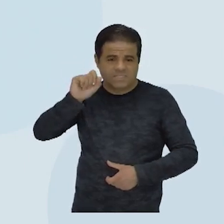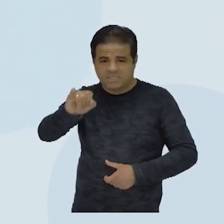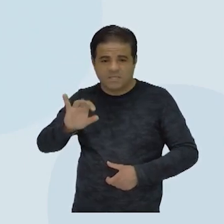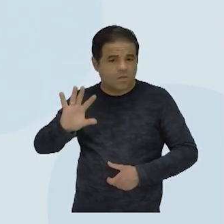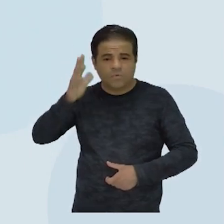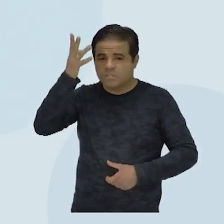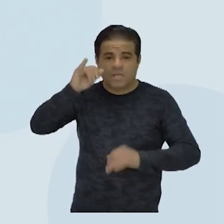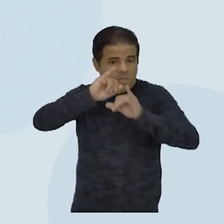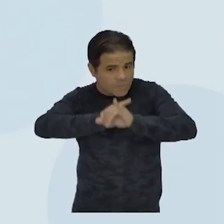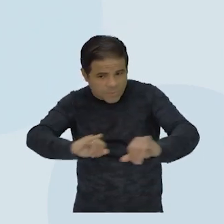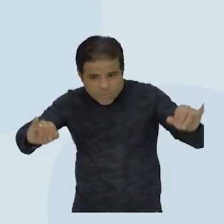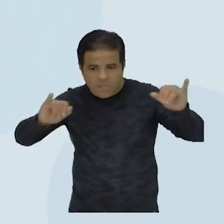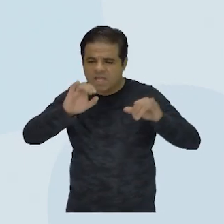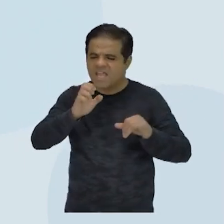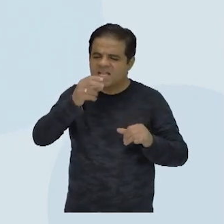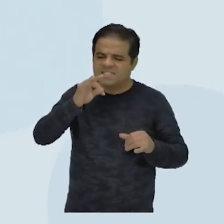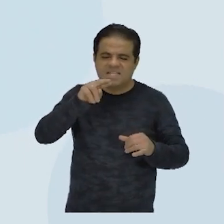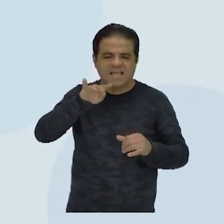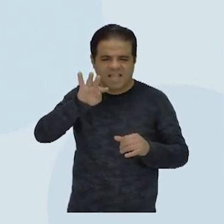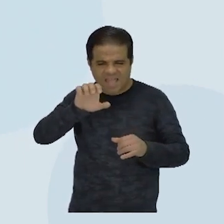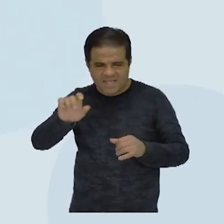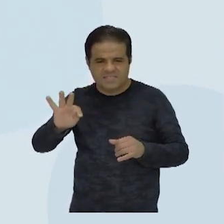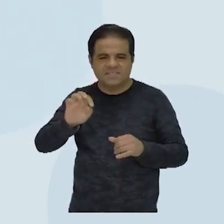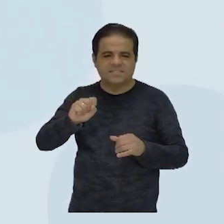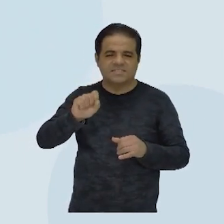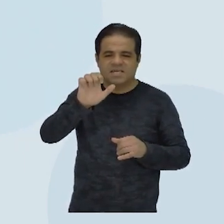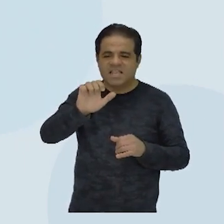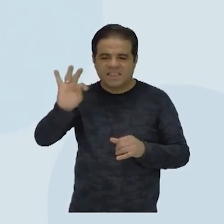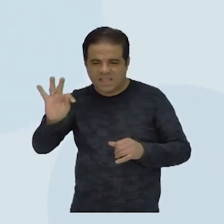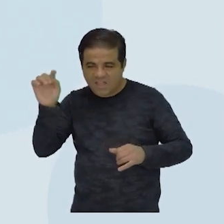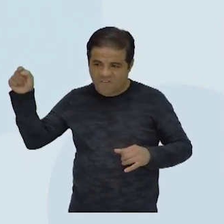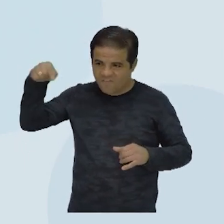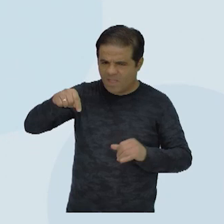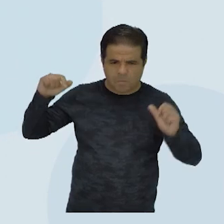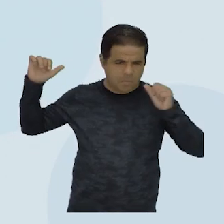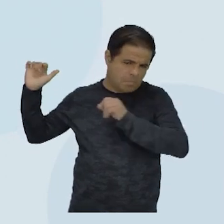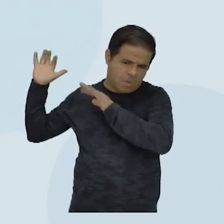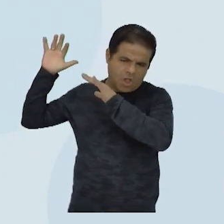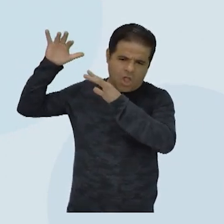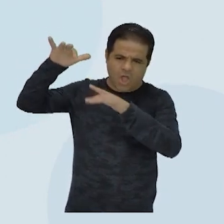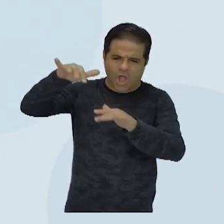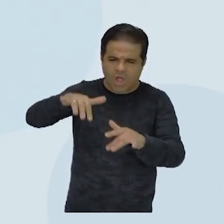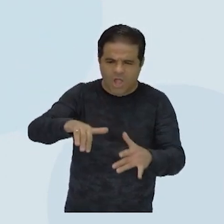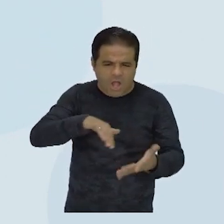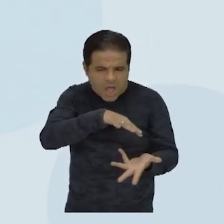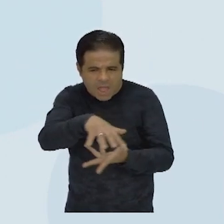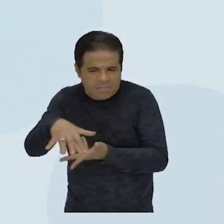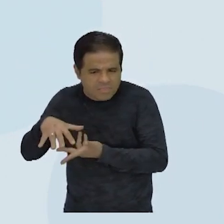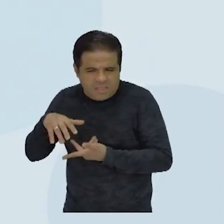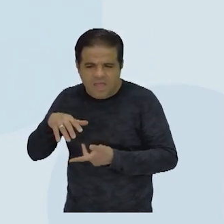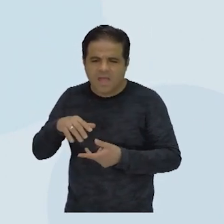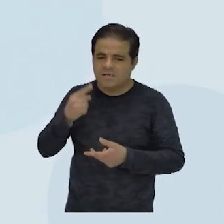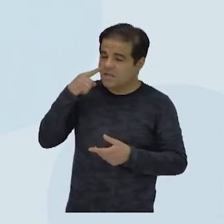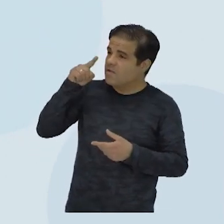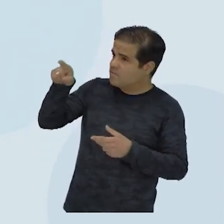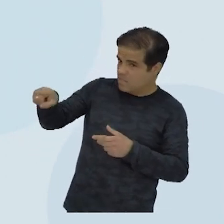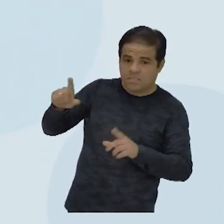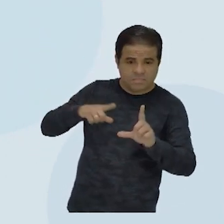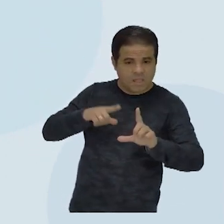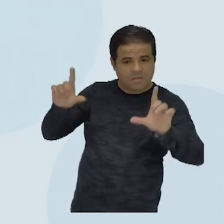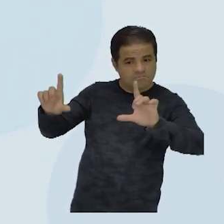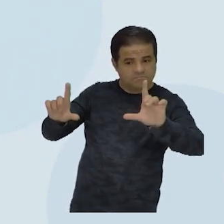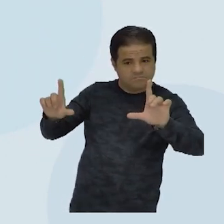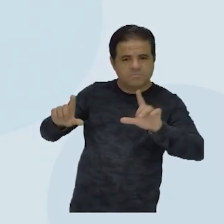fosse noticiado que extraterrestres estivessem invadindo a Terra. Então, esse primeiro momento só para a imaginação. Aí tem uma imagem de